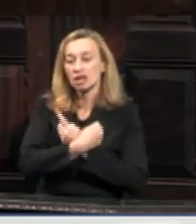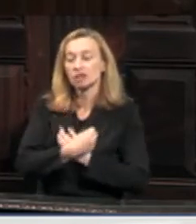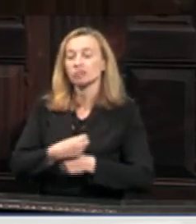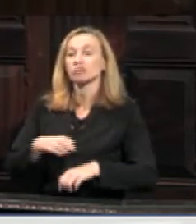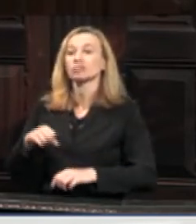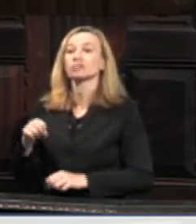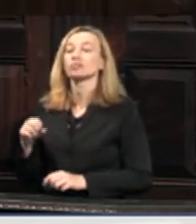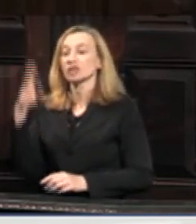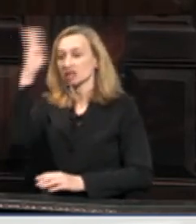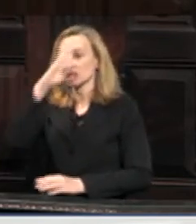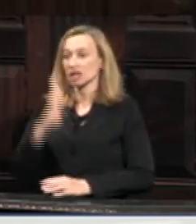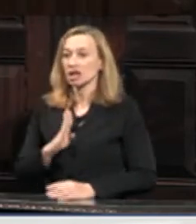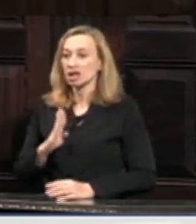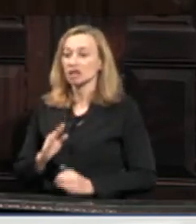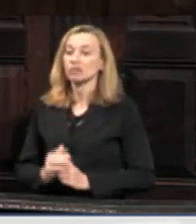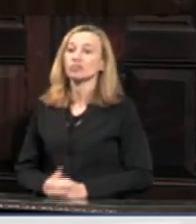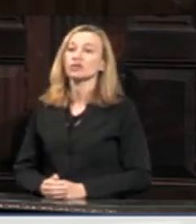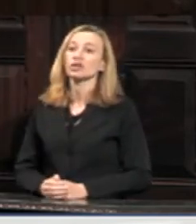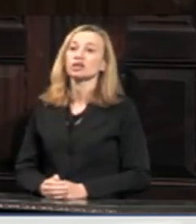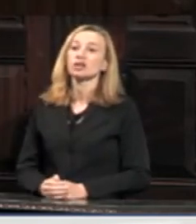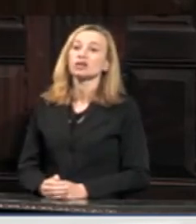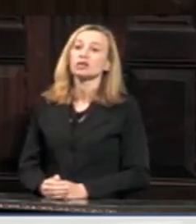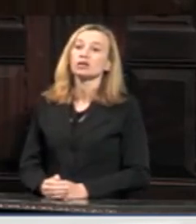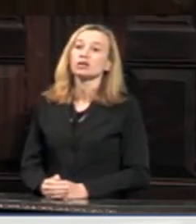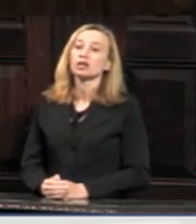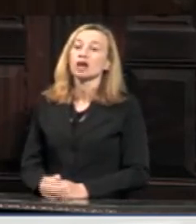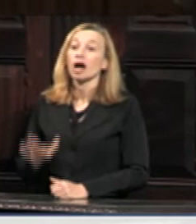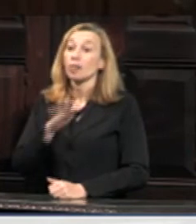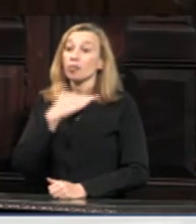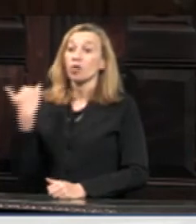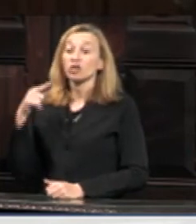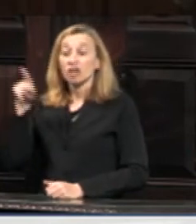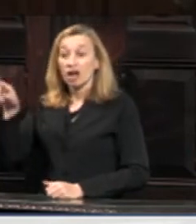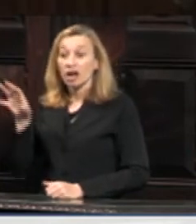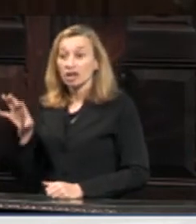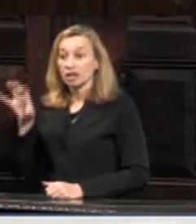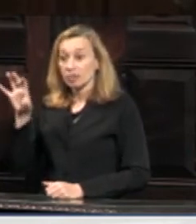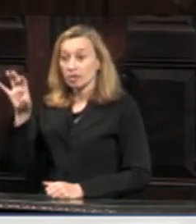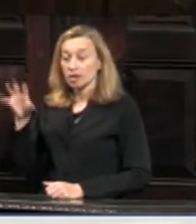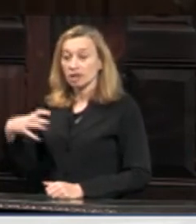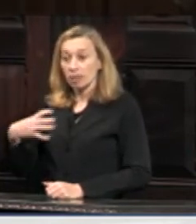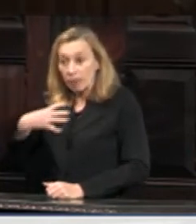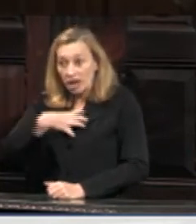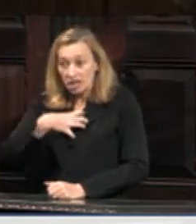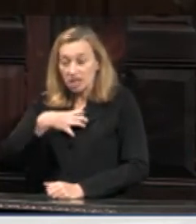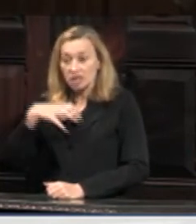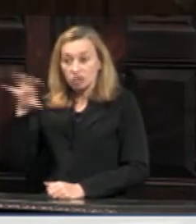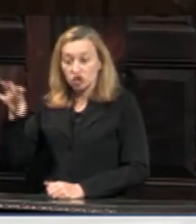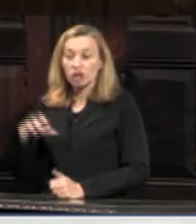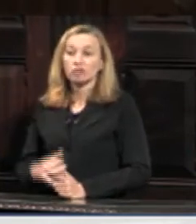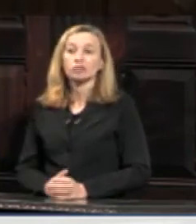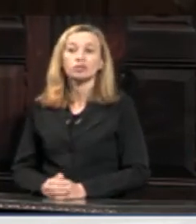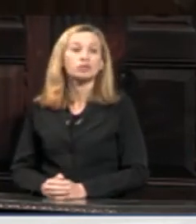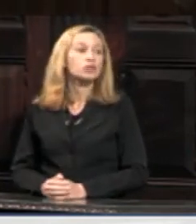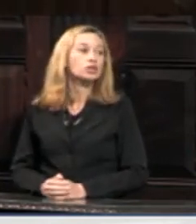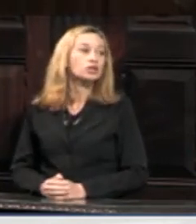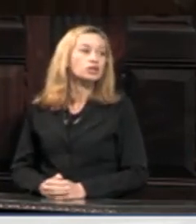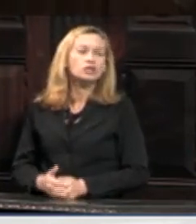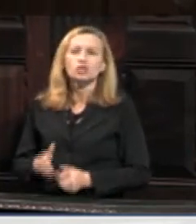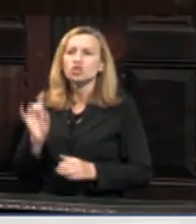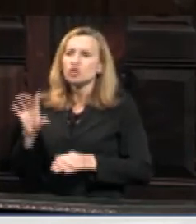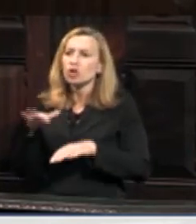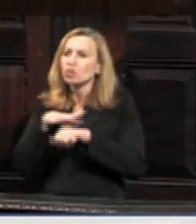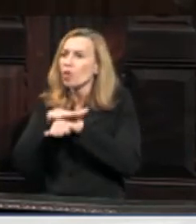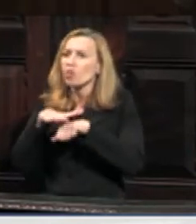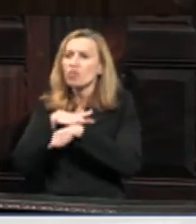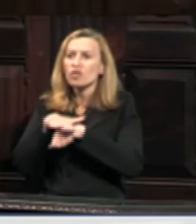fascismo. O assassinato na Bahia do mestre Modo Catendê, apenas porque numa conversa de bar,